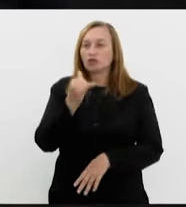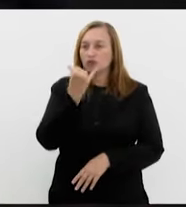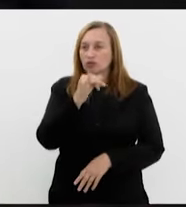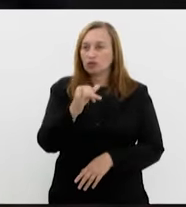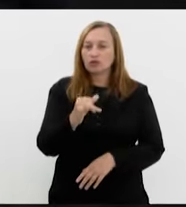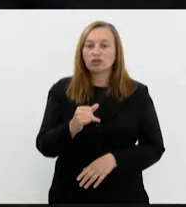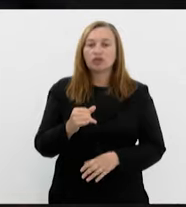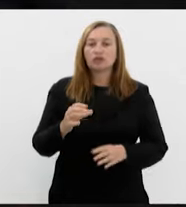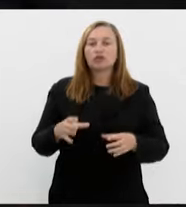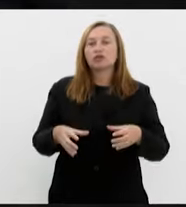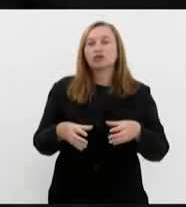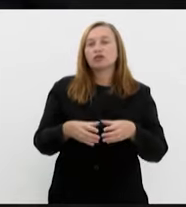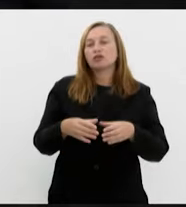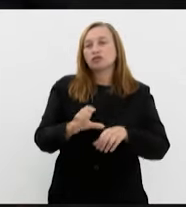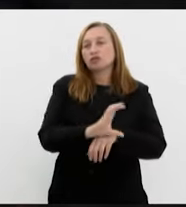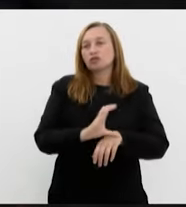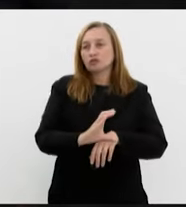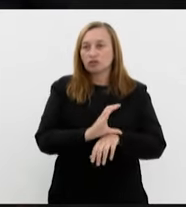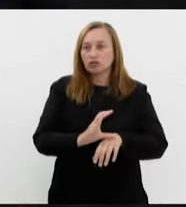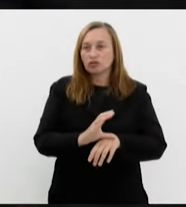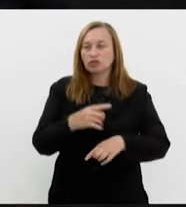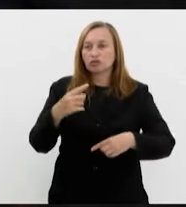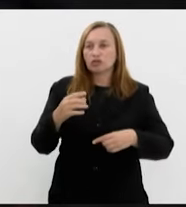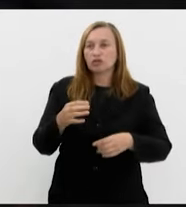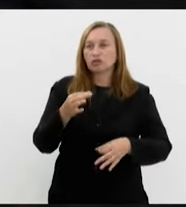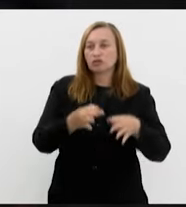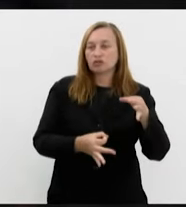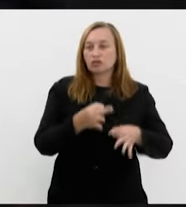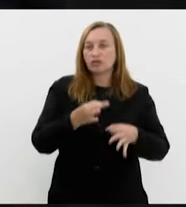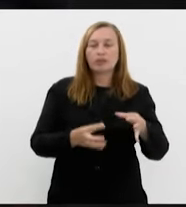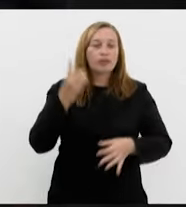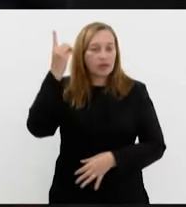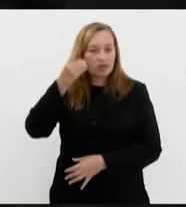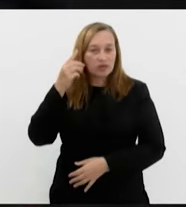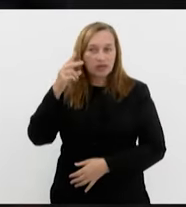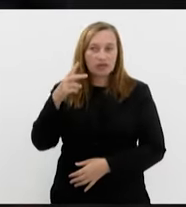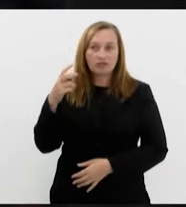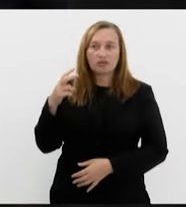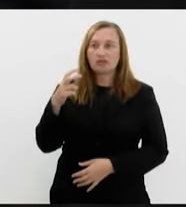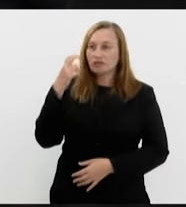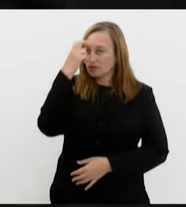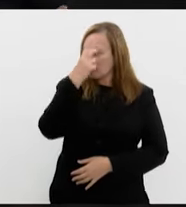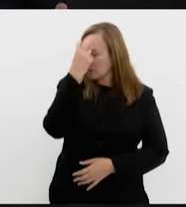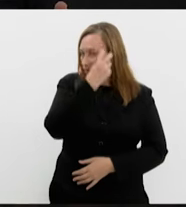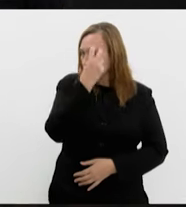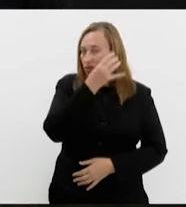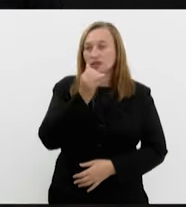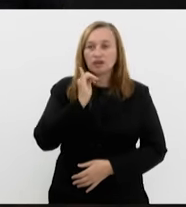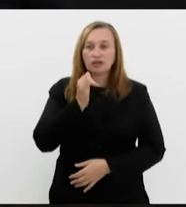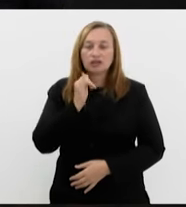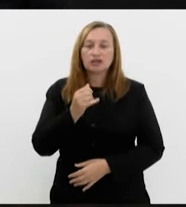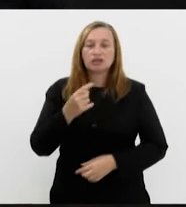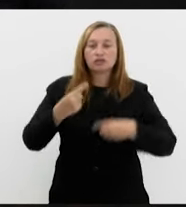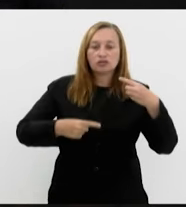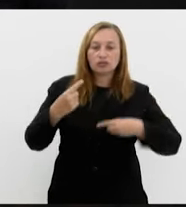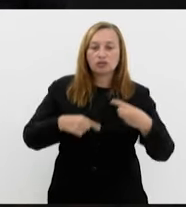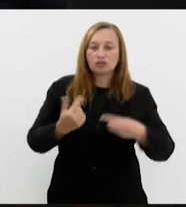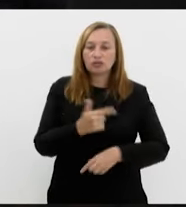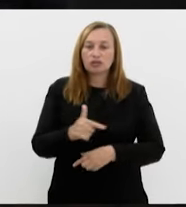Constituição e Justiça pela juridicidade, relatora deputada Verônica Lima. Em discussão, não havendo quem queira